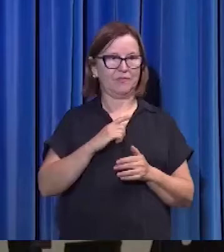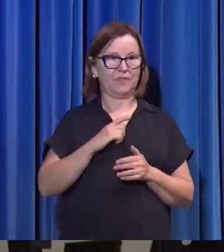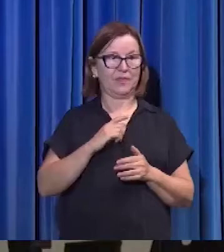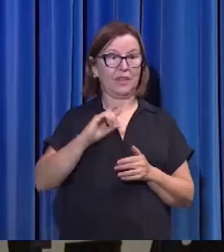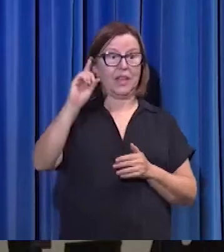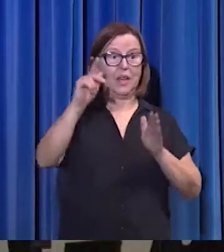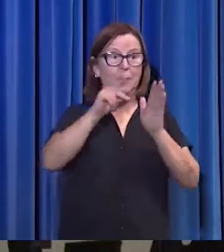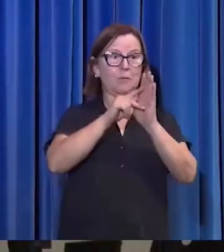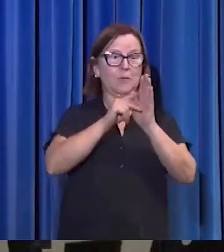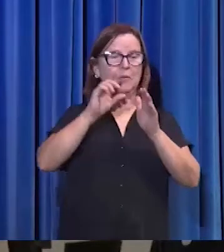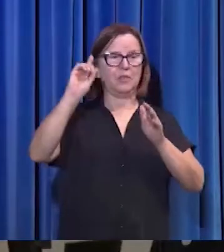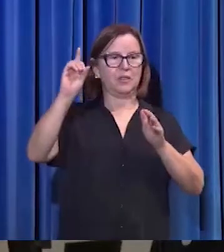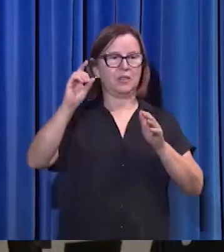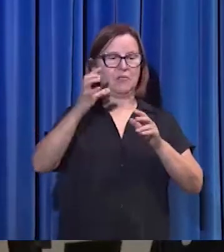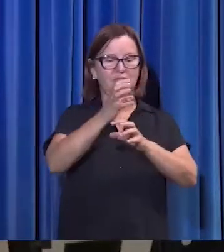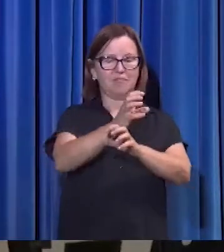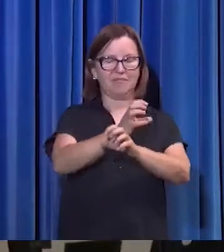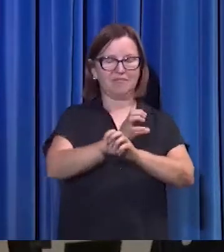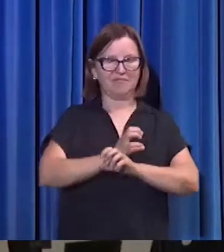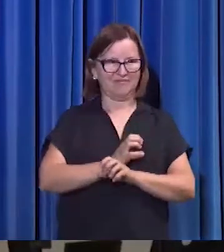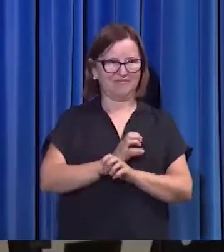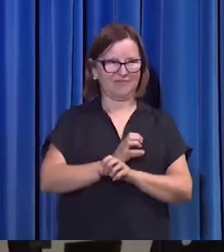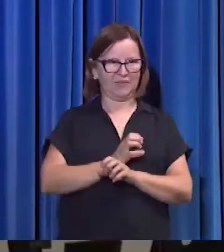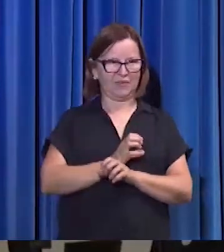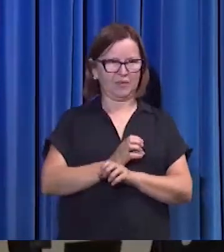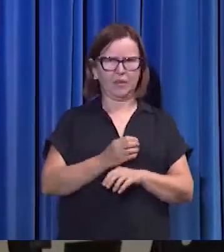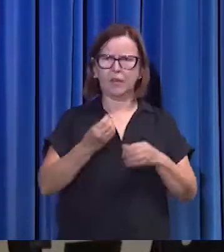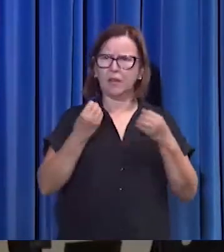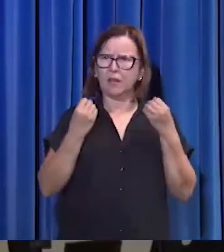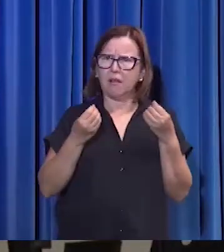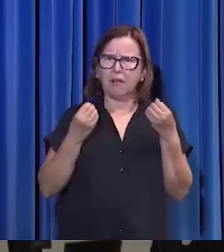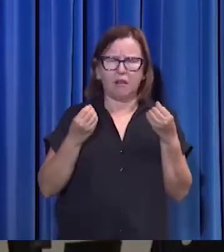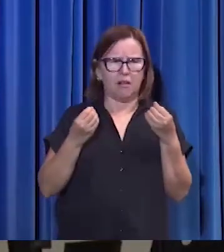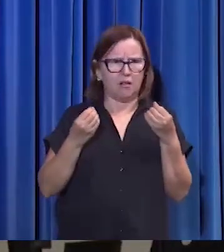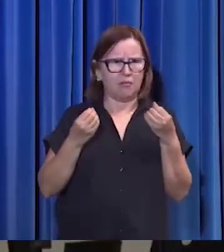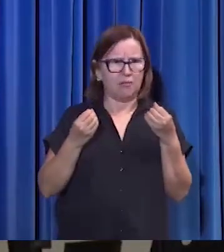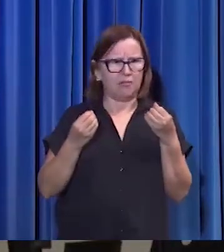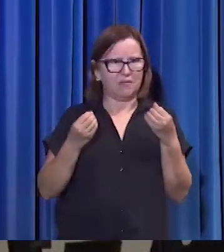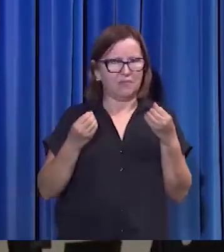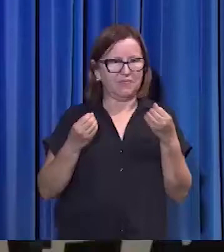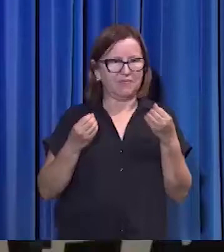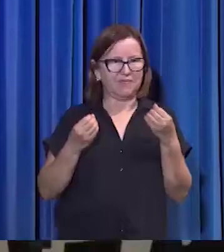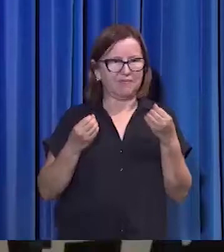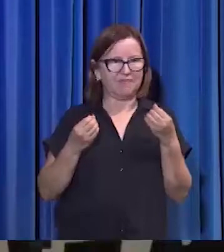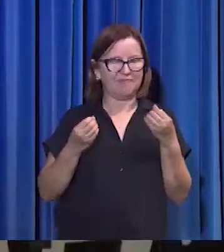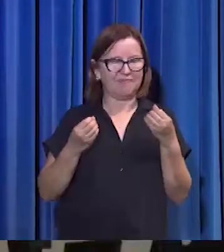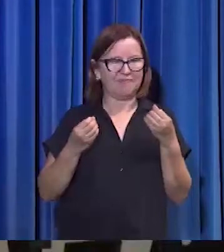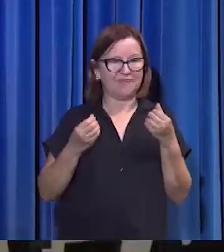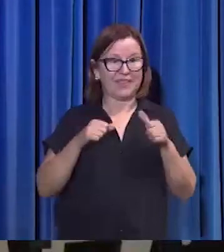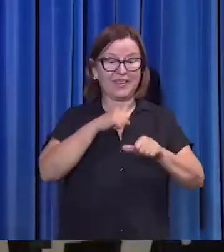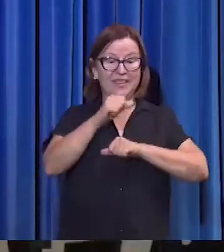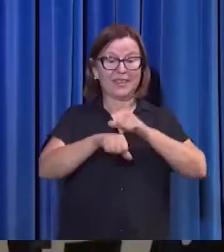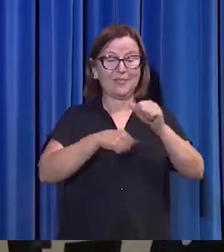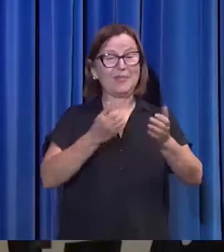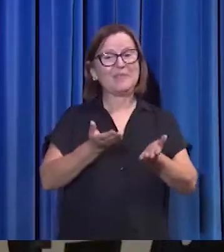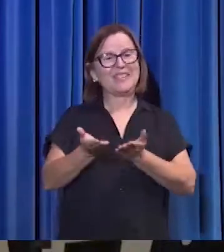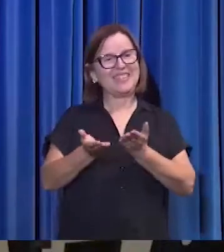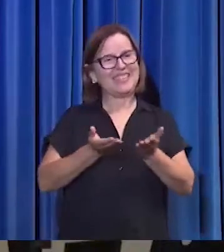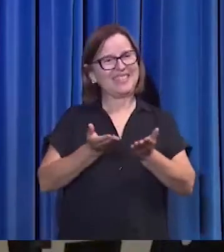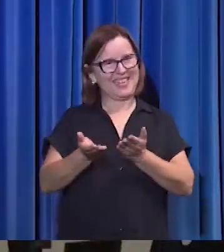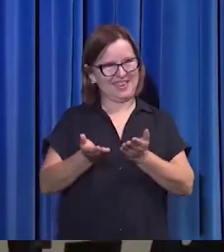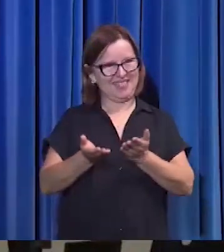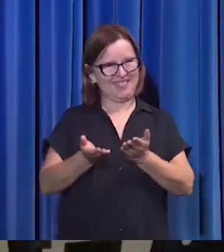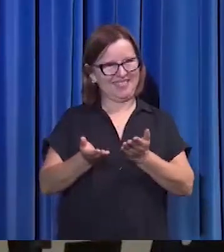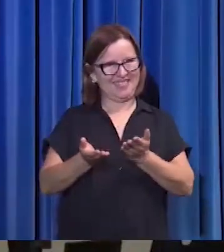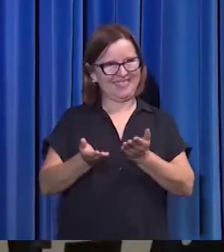esvaziou-se a si mesmo. Como é que pode esvaziar-se a si mesmo? Assumindo a forma de servo e